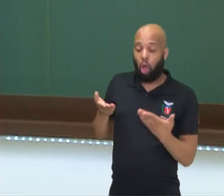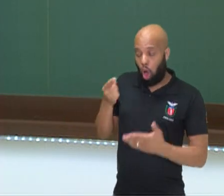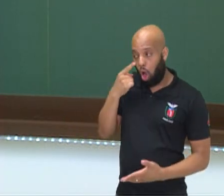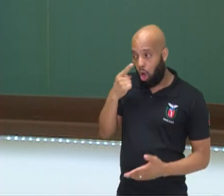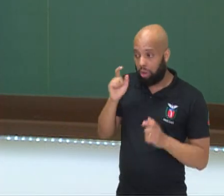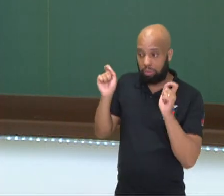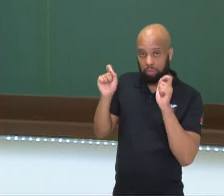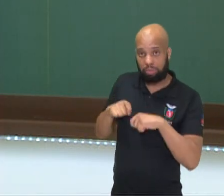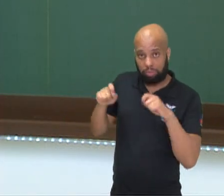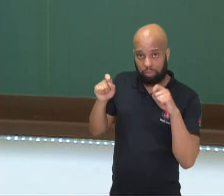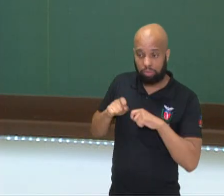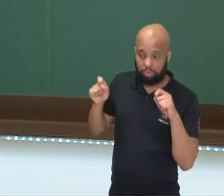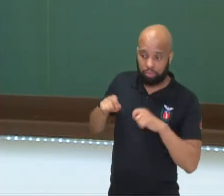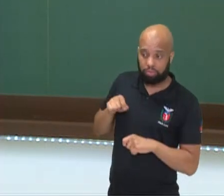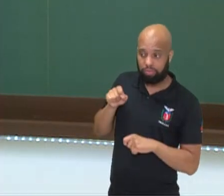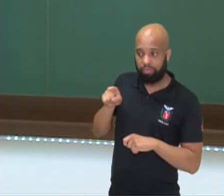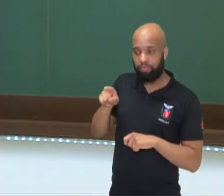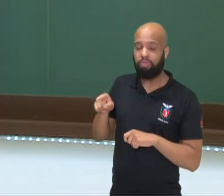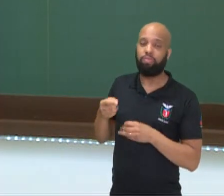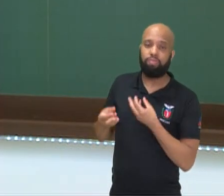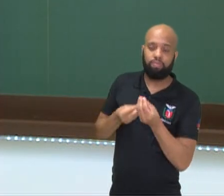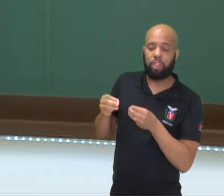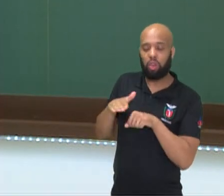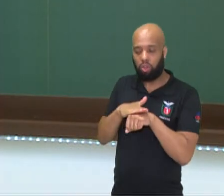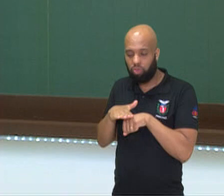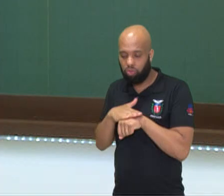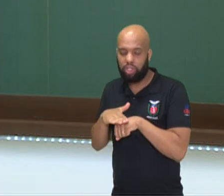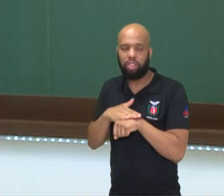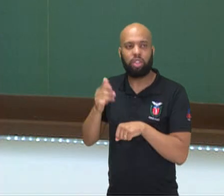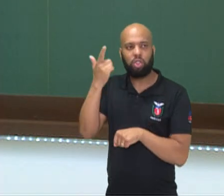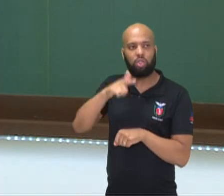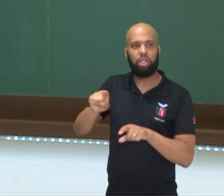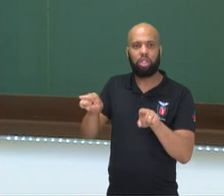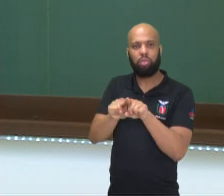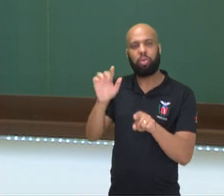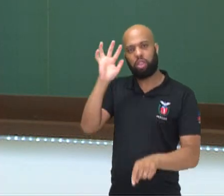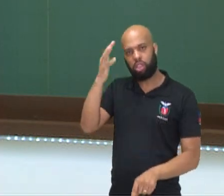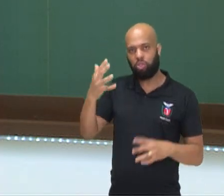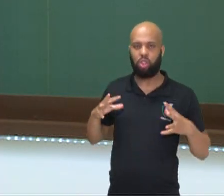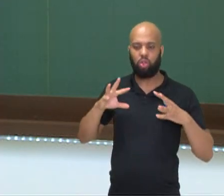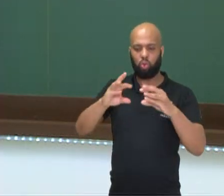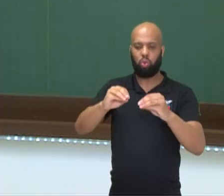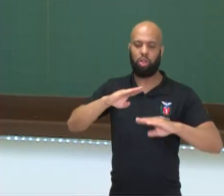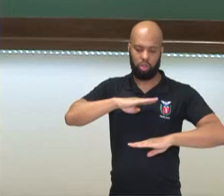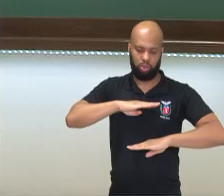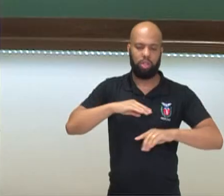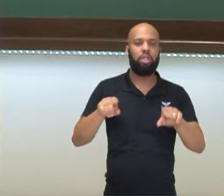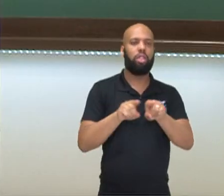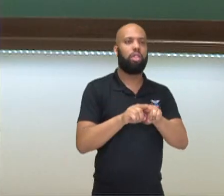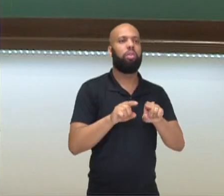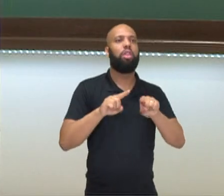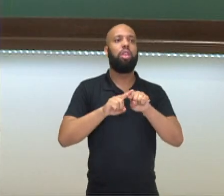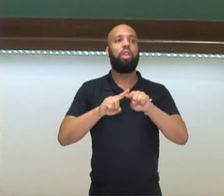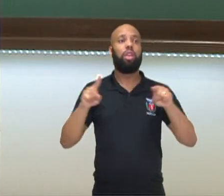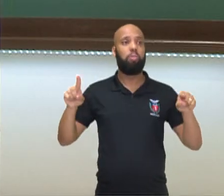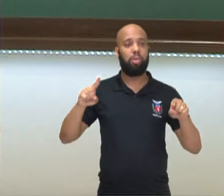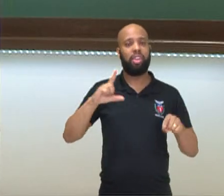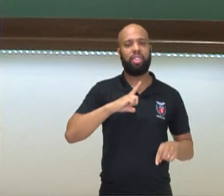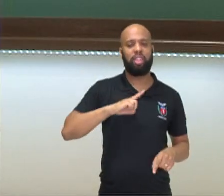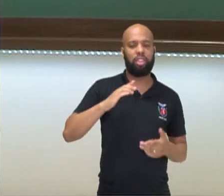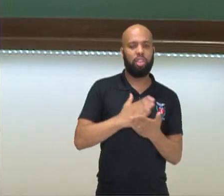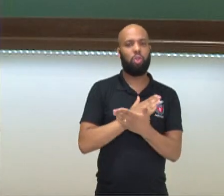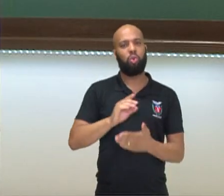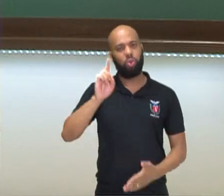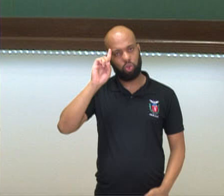uma possibilidade deles conversarem e conseguirem resolver toda essa situação. Mas, dias